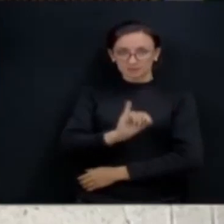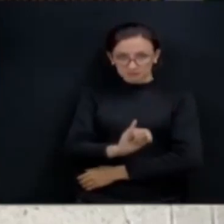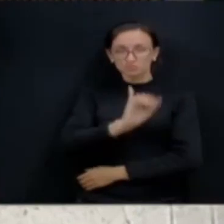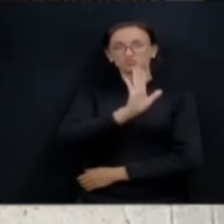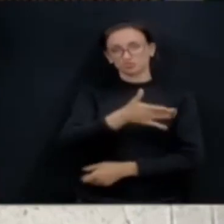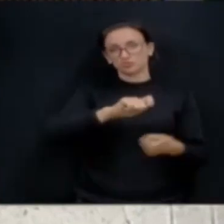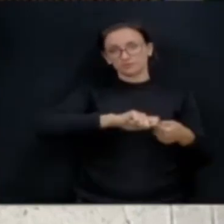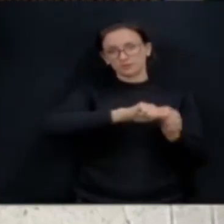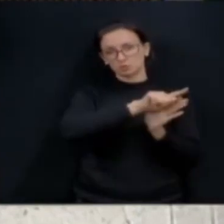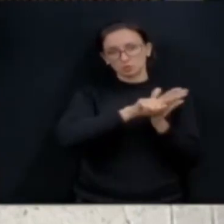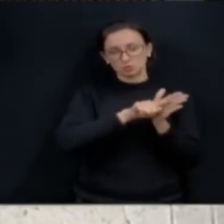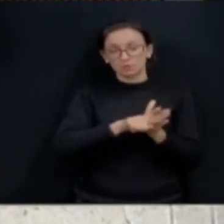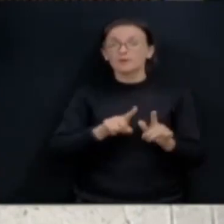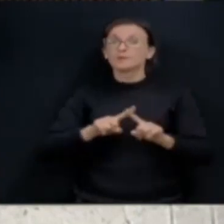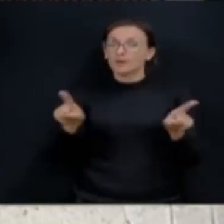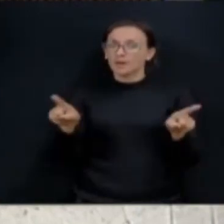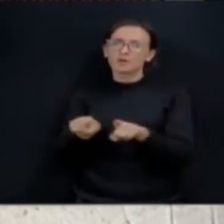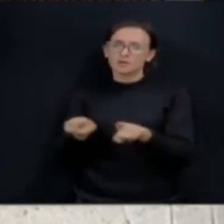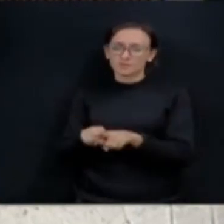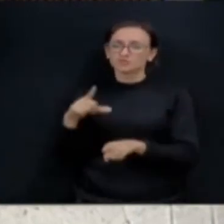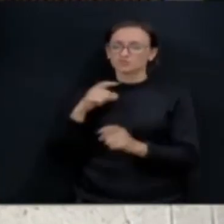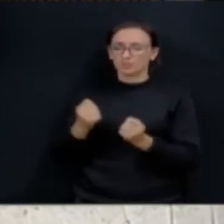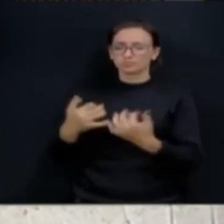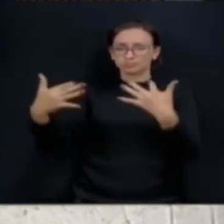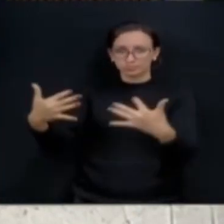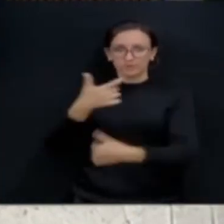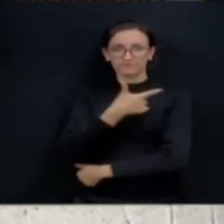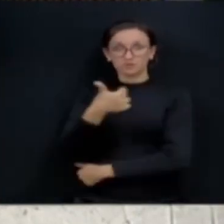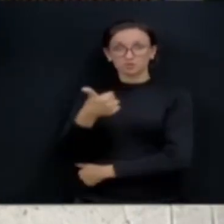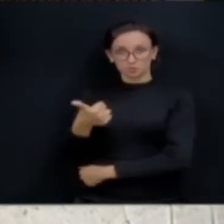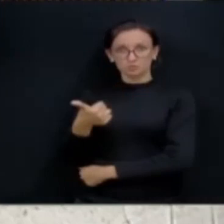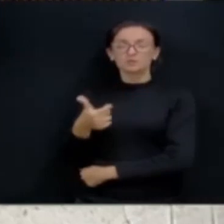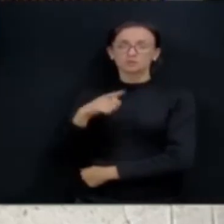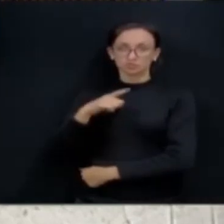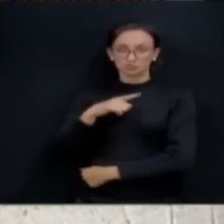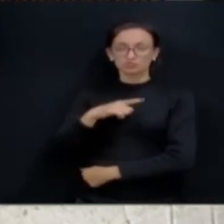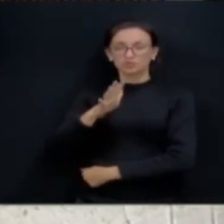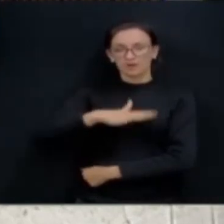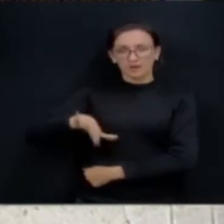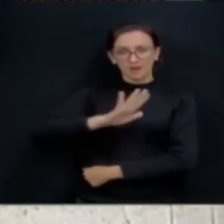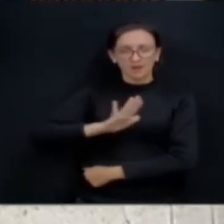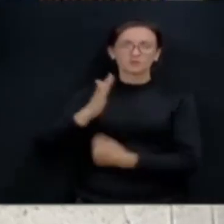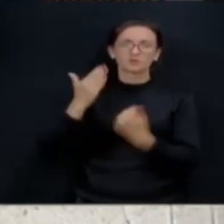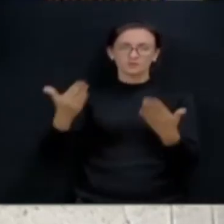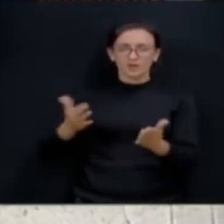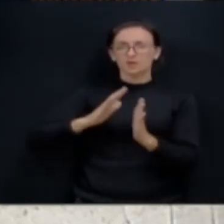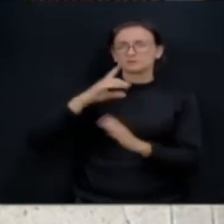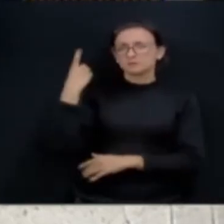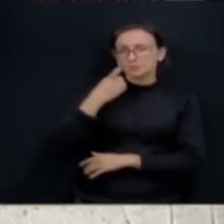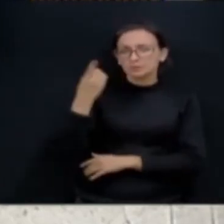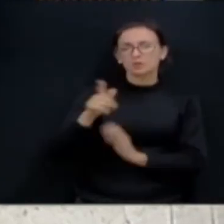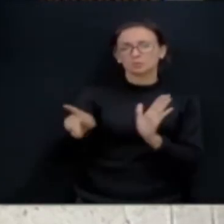as questões enfrentadas nas 21 audiências públicas realizadas pela Frente Parlamentar do Pedágio. Uma reunião